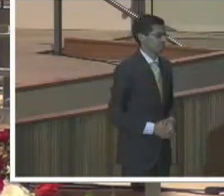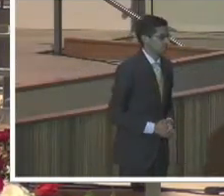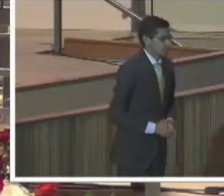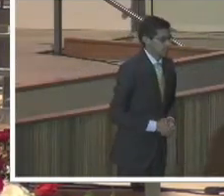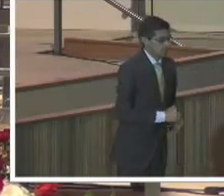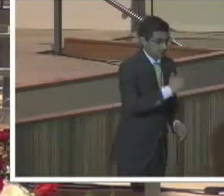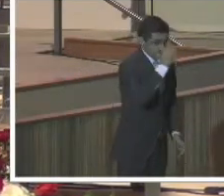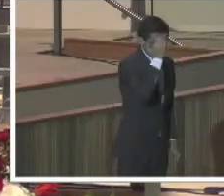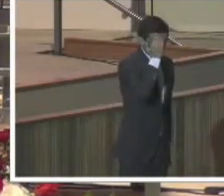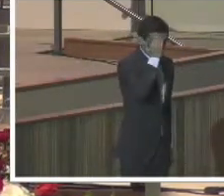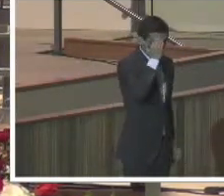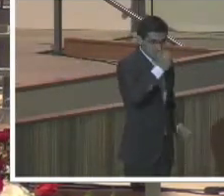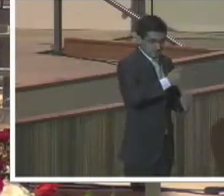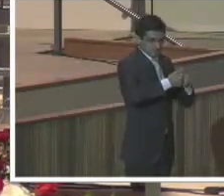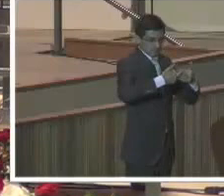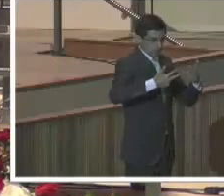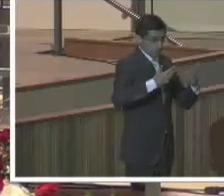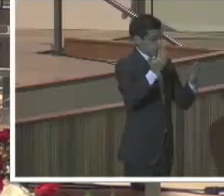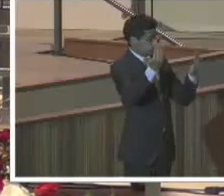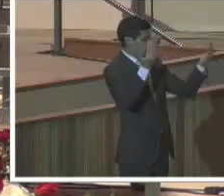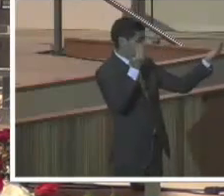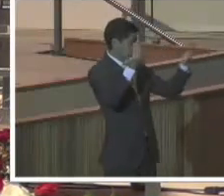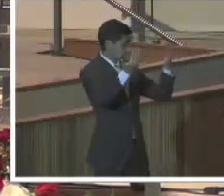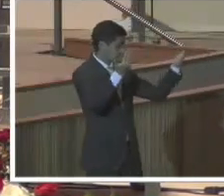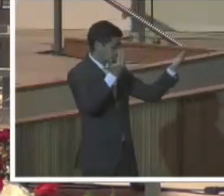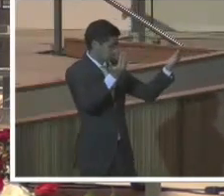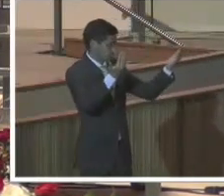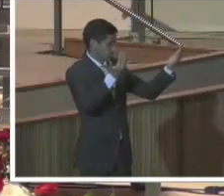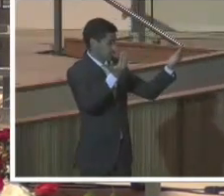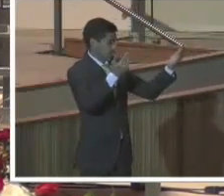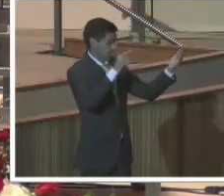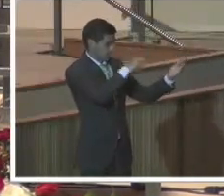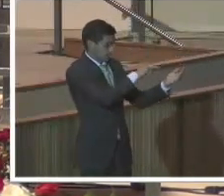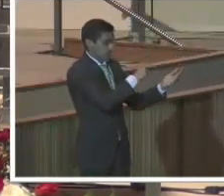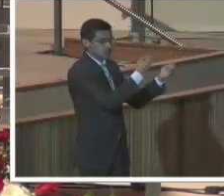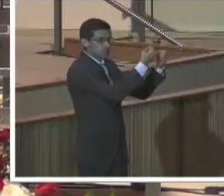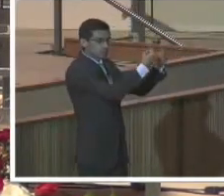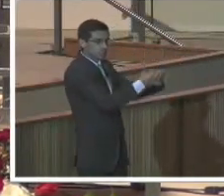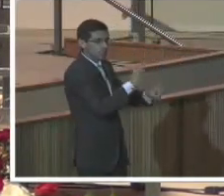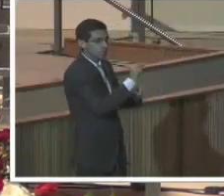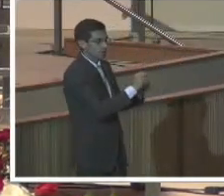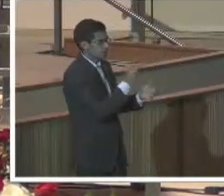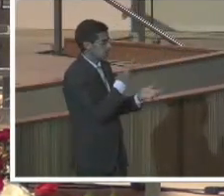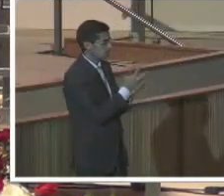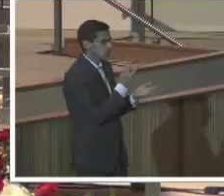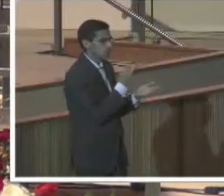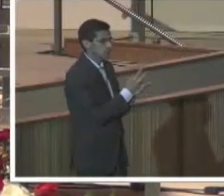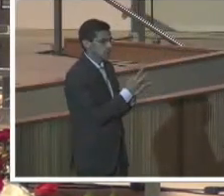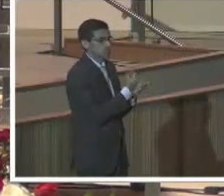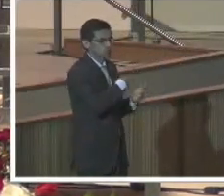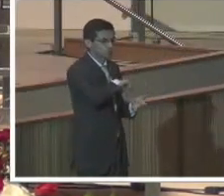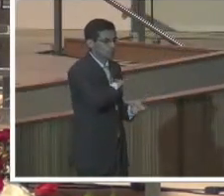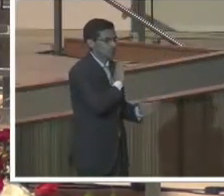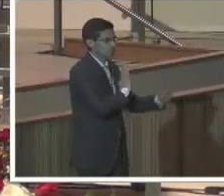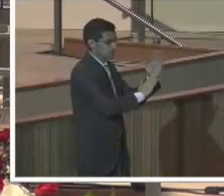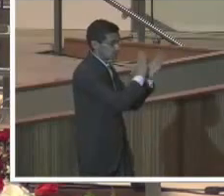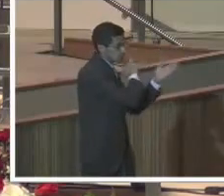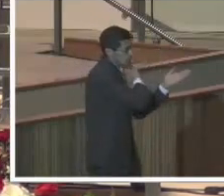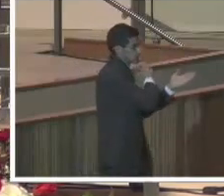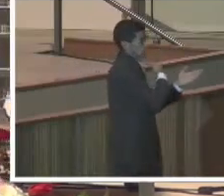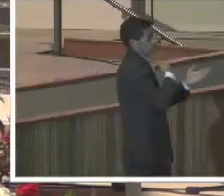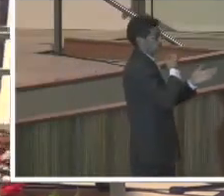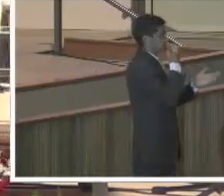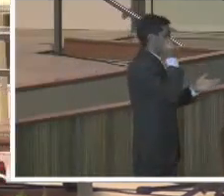Sabe aquilo que acontecia nessa parábola, nem que fosse a orelha? É assim. Mas só que a pena